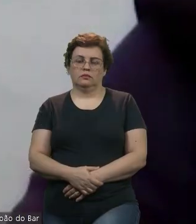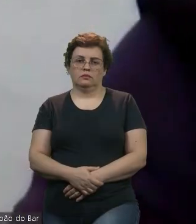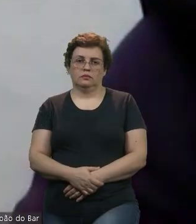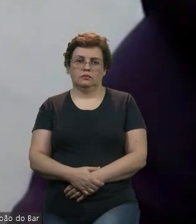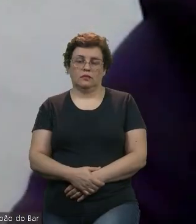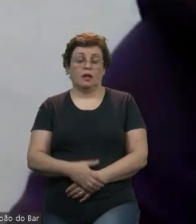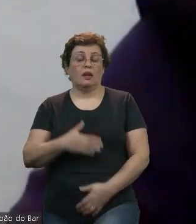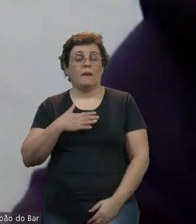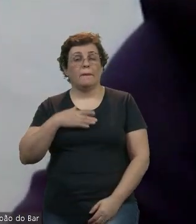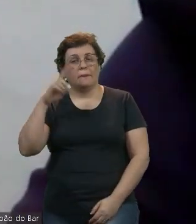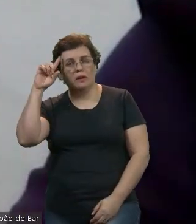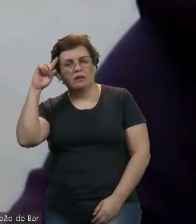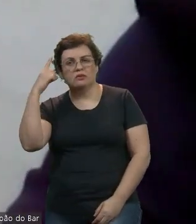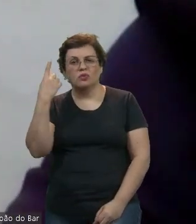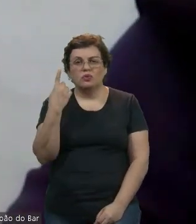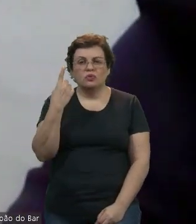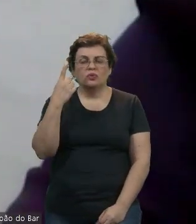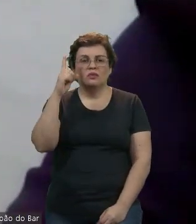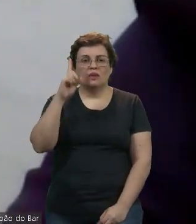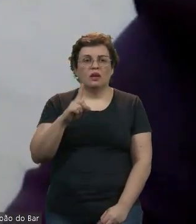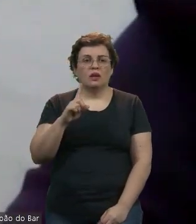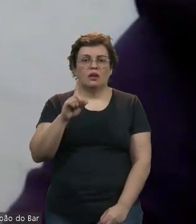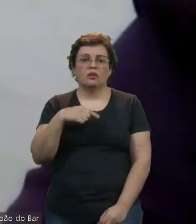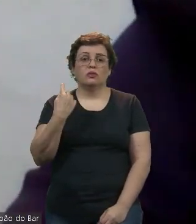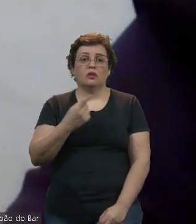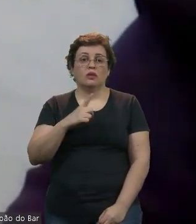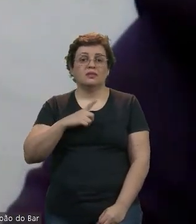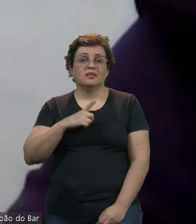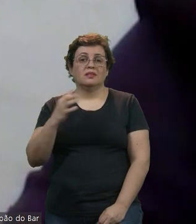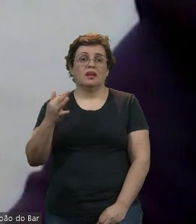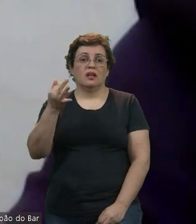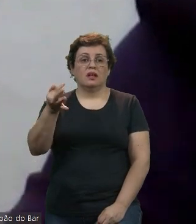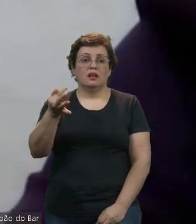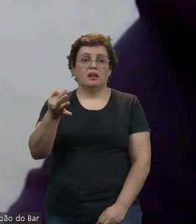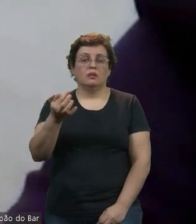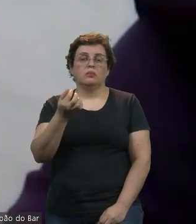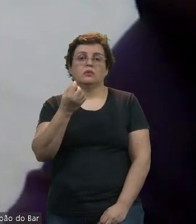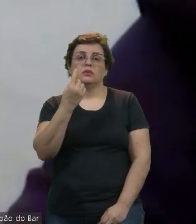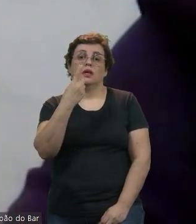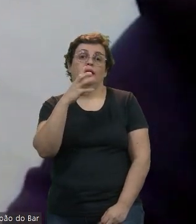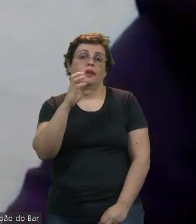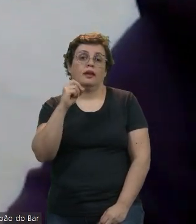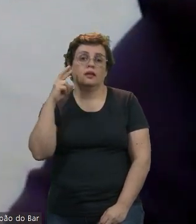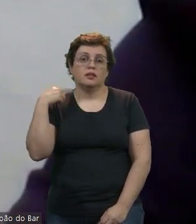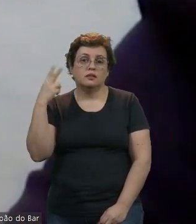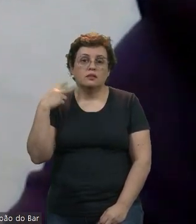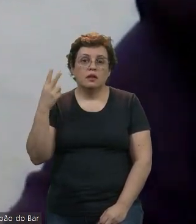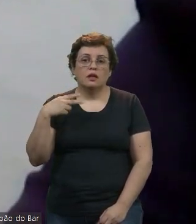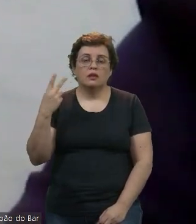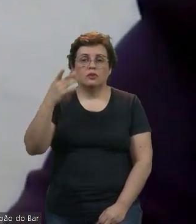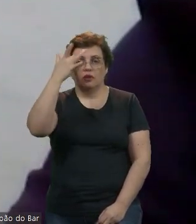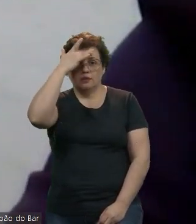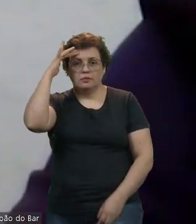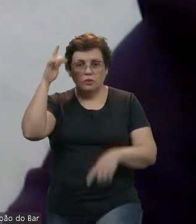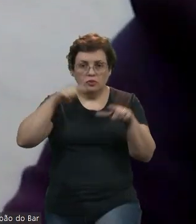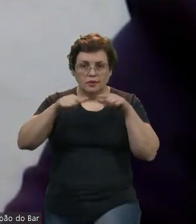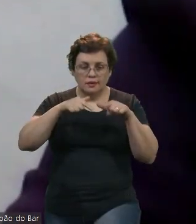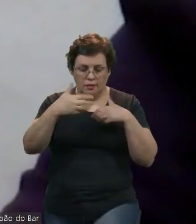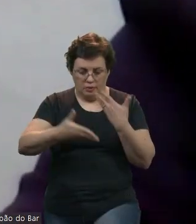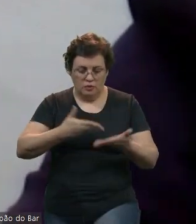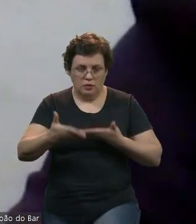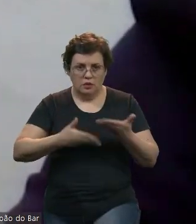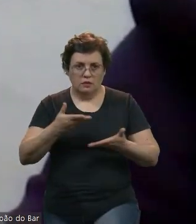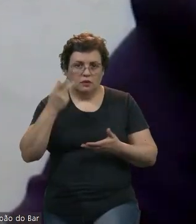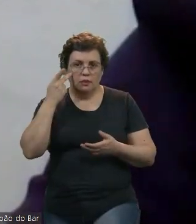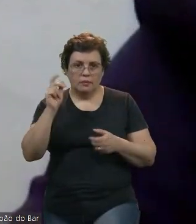Presidente, minha dúvida é... Vamos ter lá no plenário provavelmente 10 vereadores e funcionários da casa para que